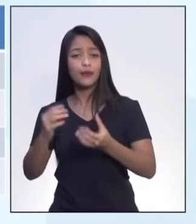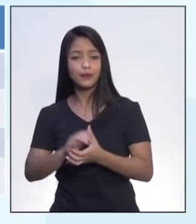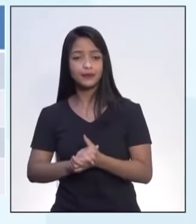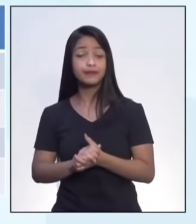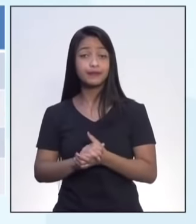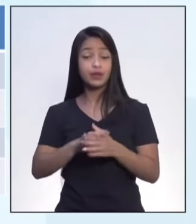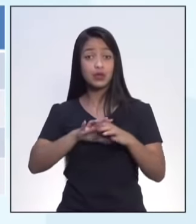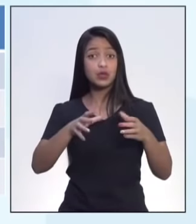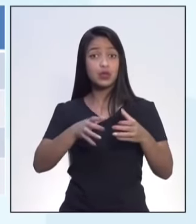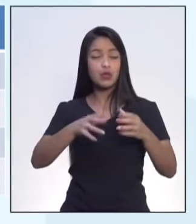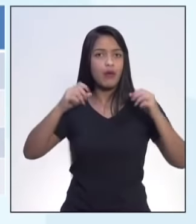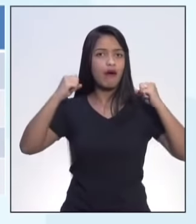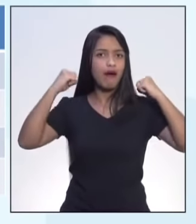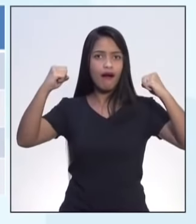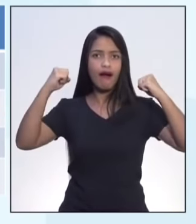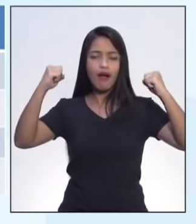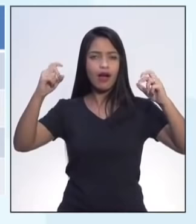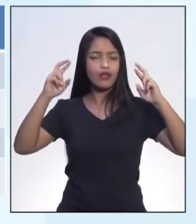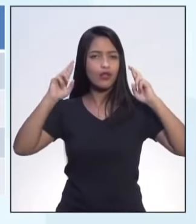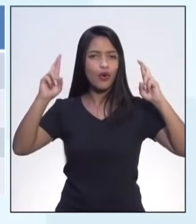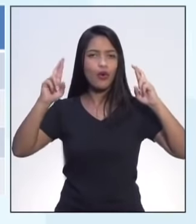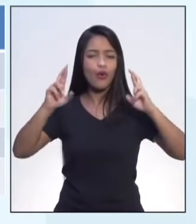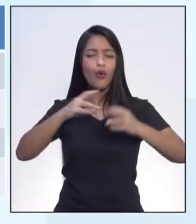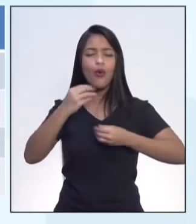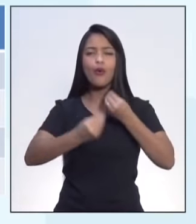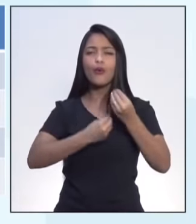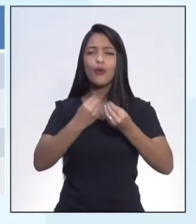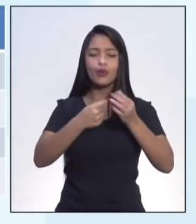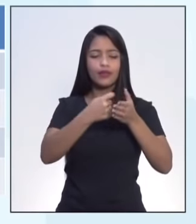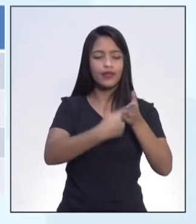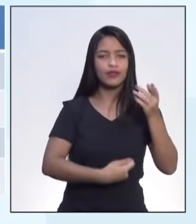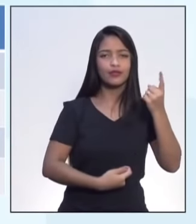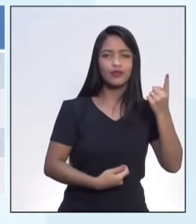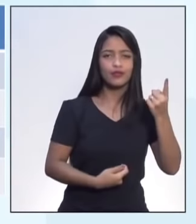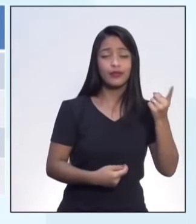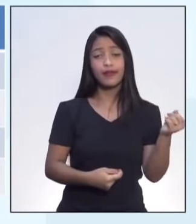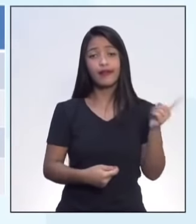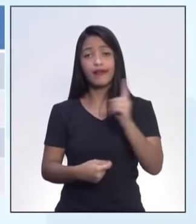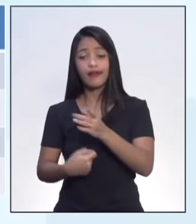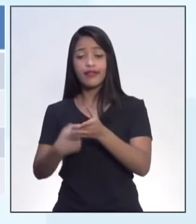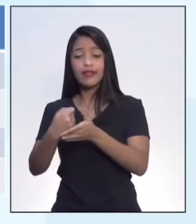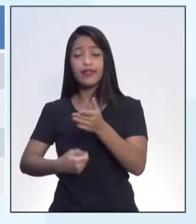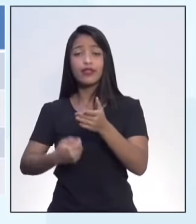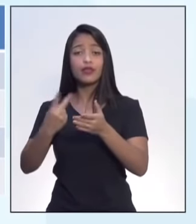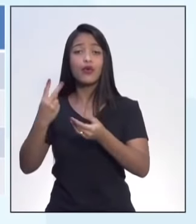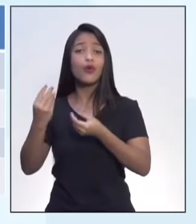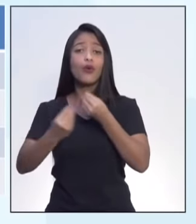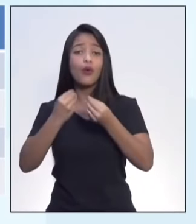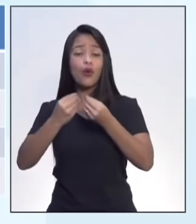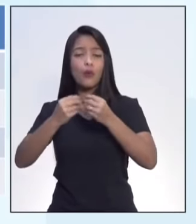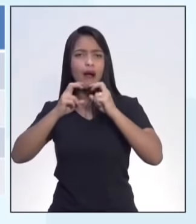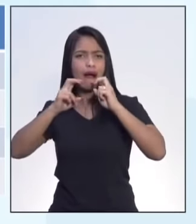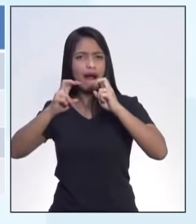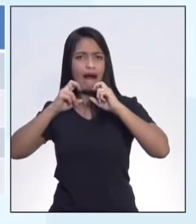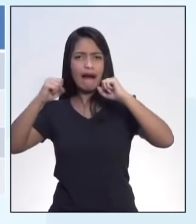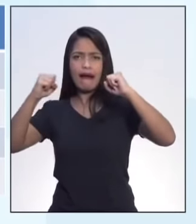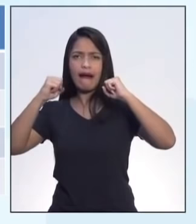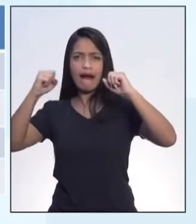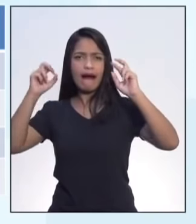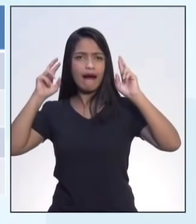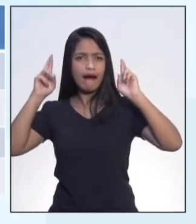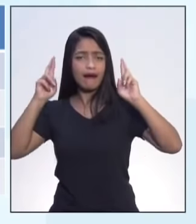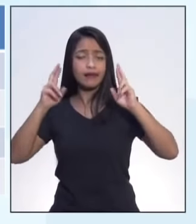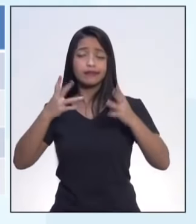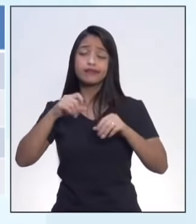A torcida na notícia foi retratada de alguma forma? E na reportagem foi? Ai, de repente a notícia foi mais seca, não vai ter